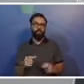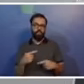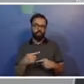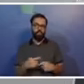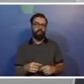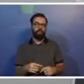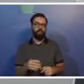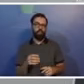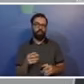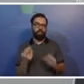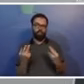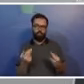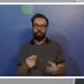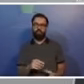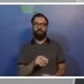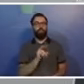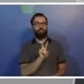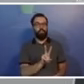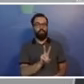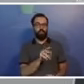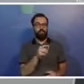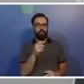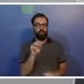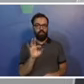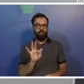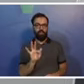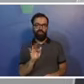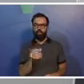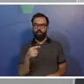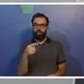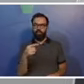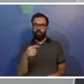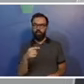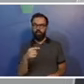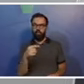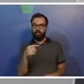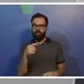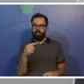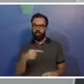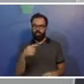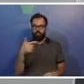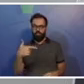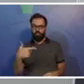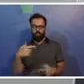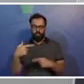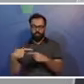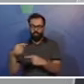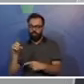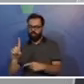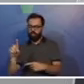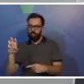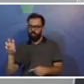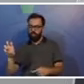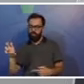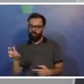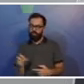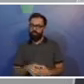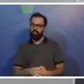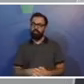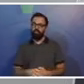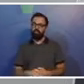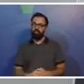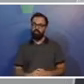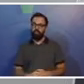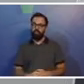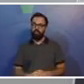2f menos 7 igual a 15. Tanto faz a gente resolver direto aqui, ou mudar para isso,